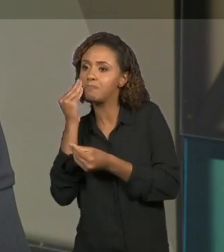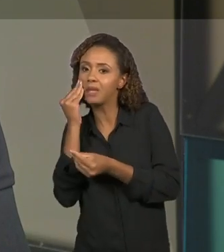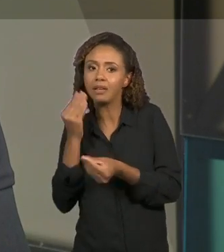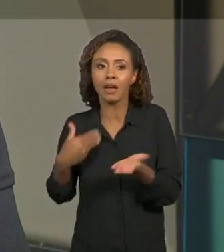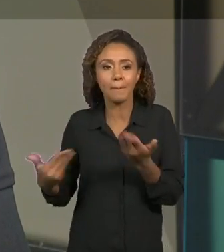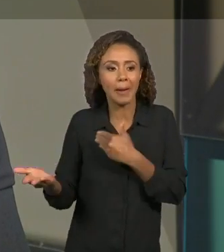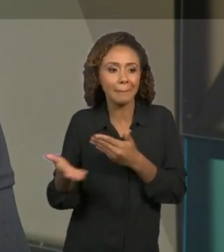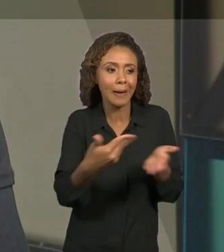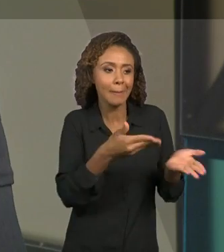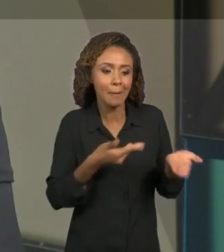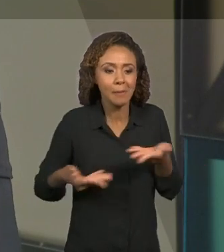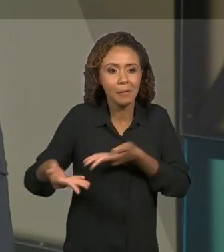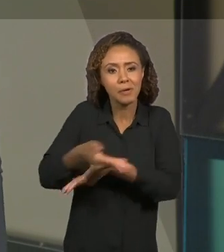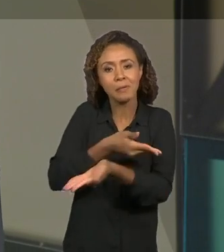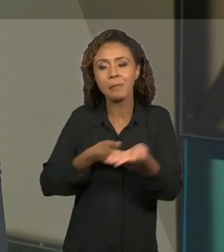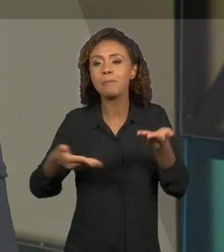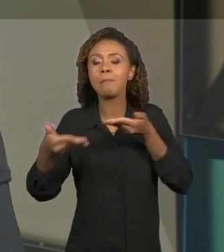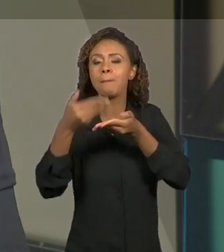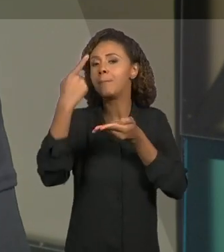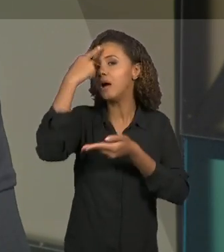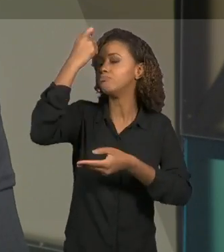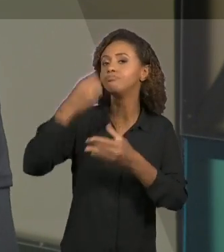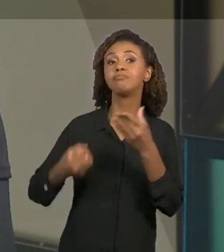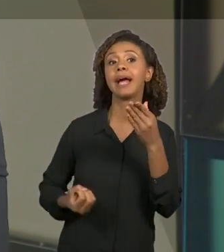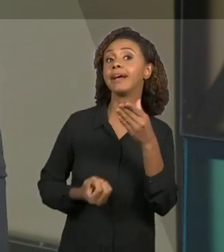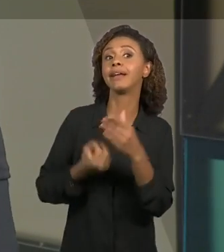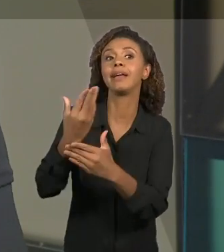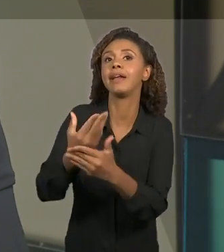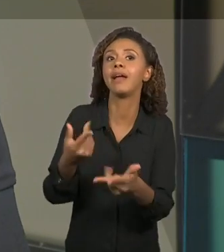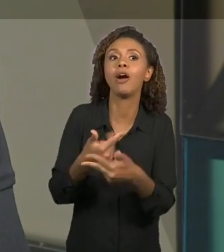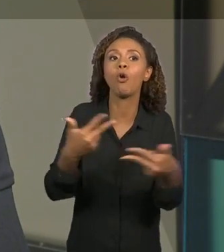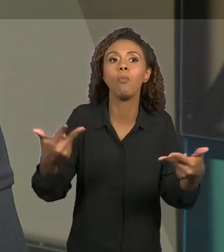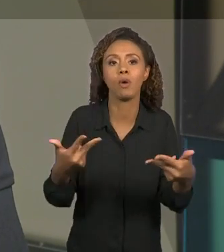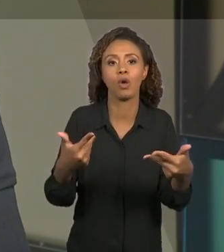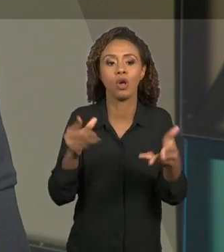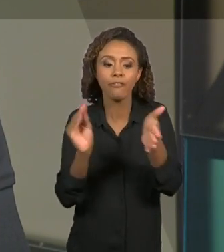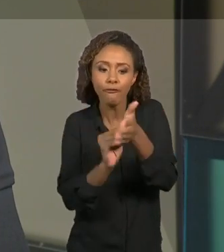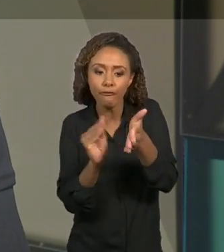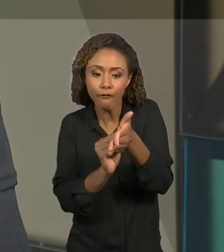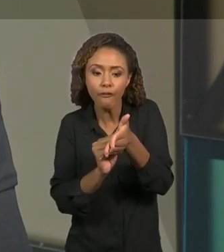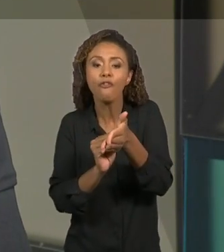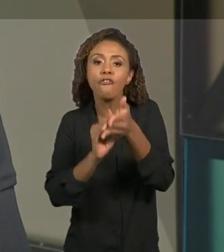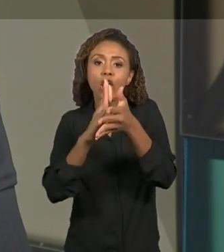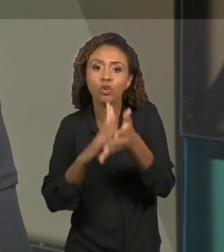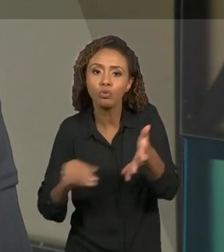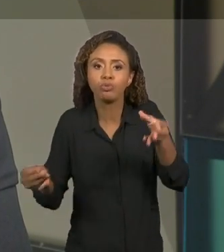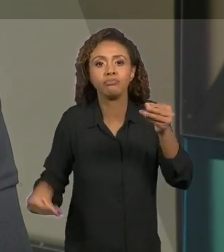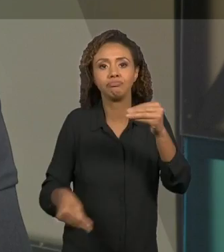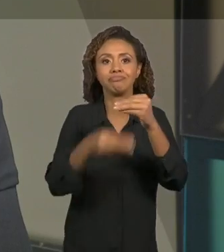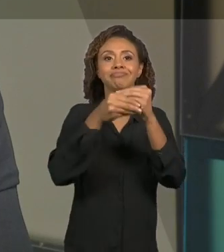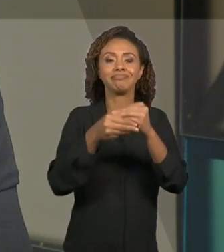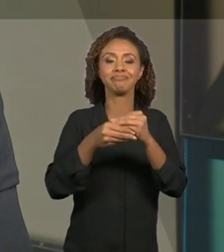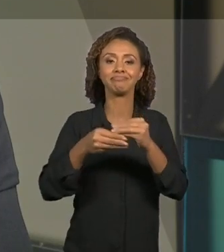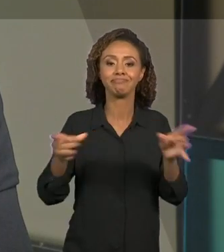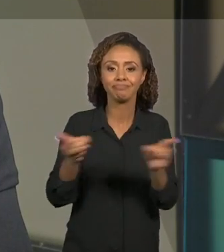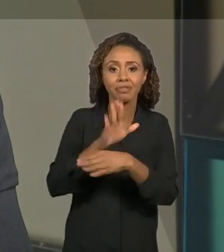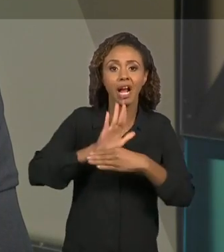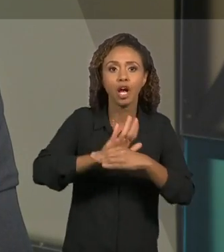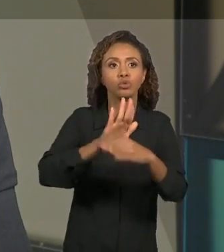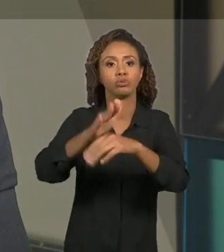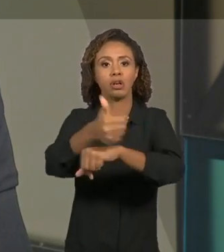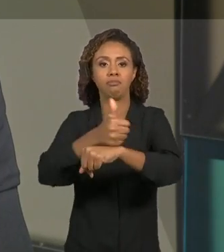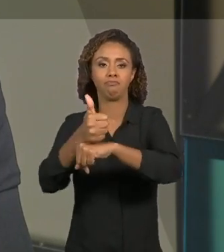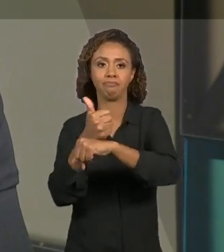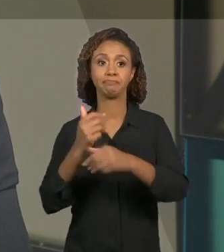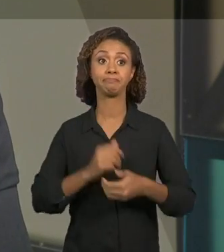alguma coisa que atendesse esse buraco que atendesse essa demanda dos profissionais e a